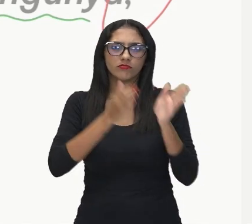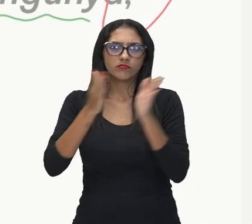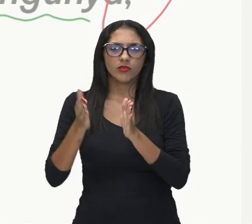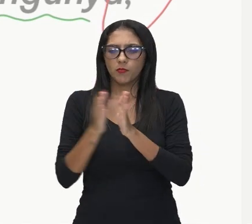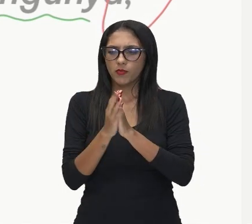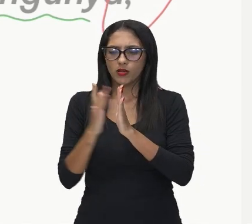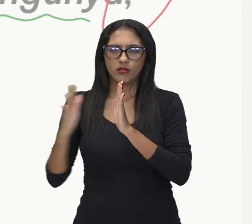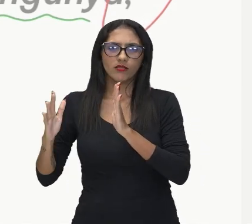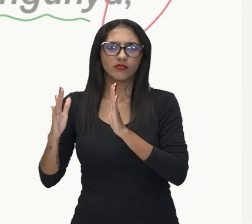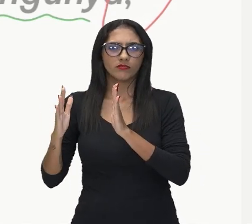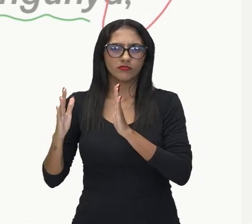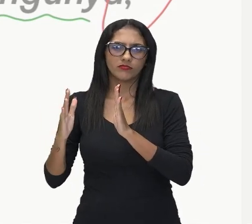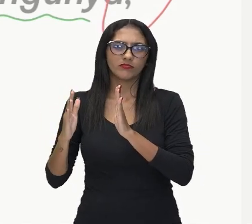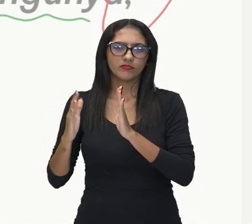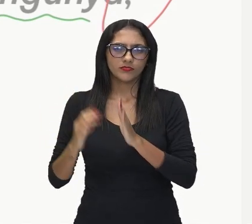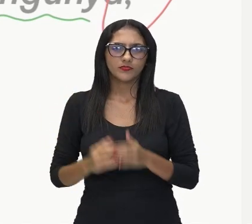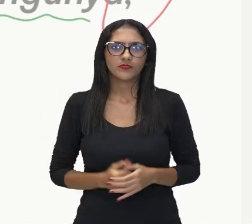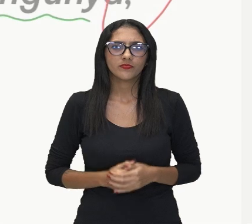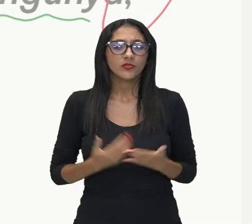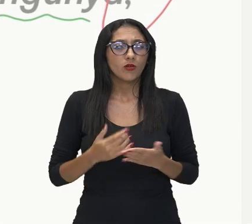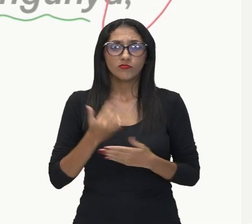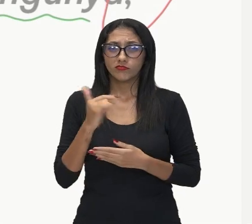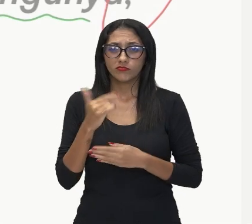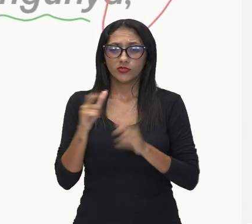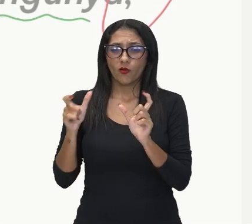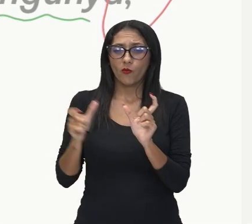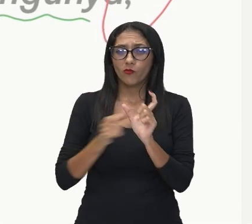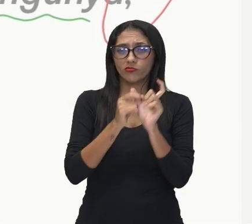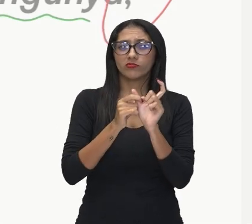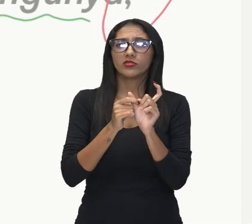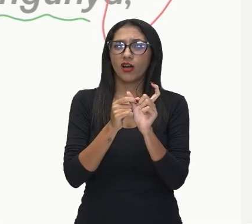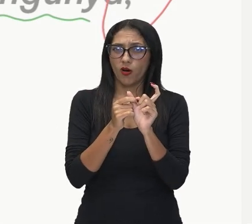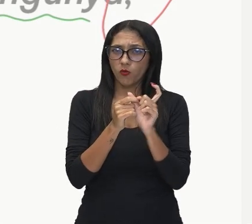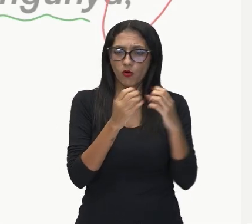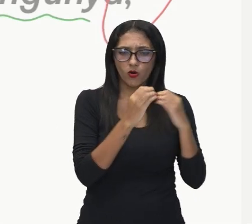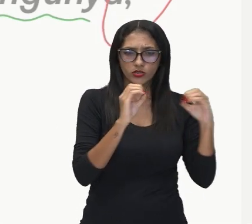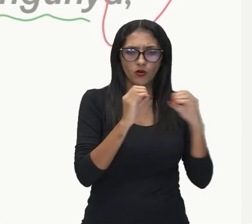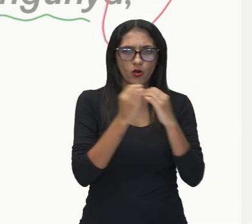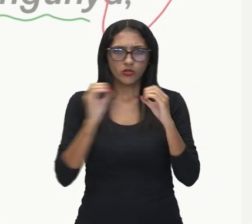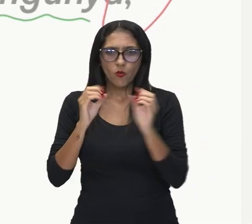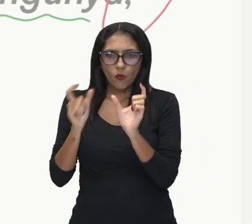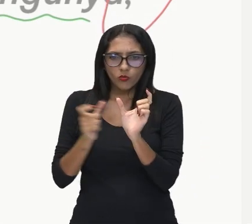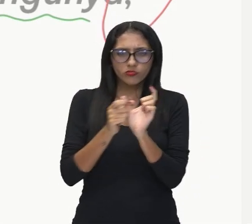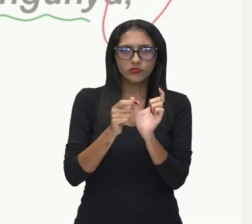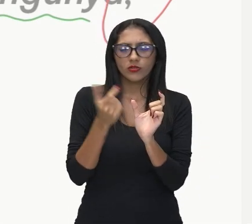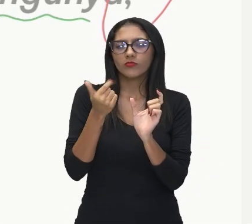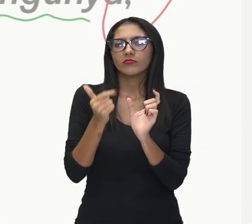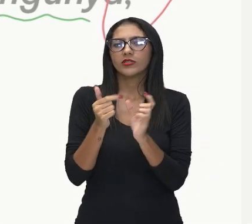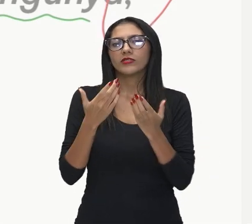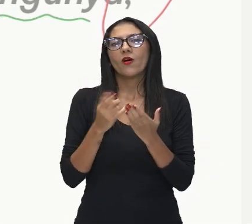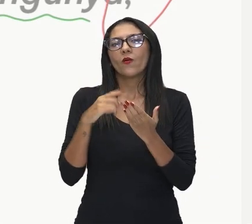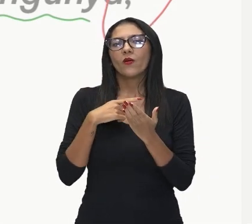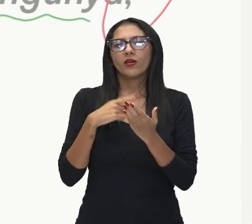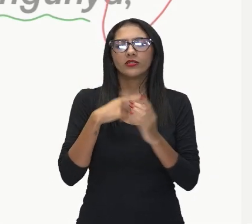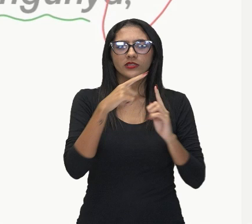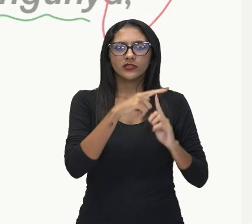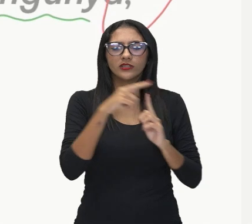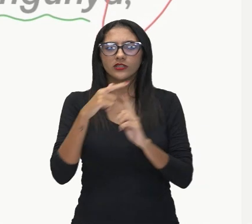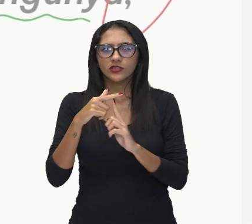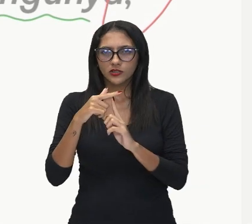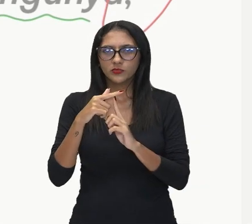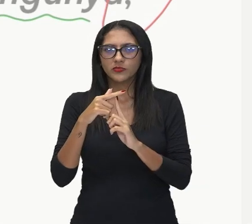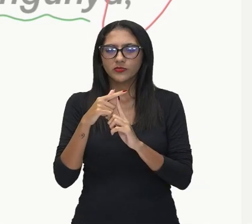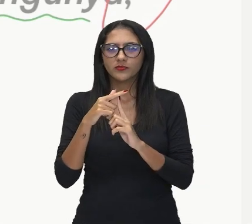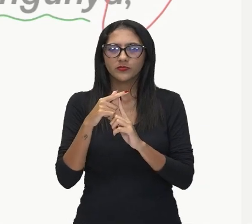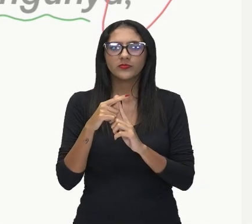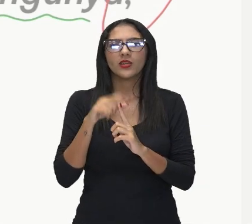oração, ok? Então, como eu não tenho conjunção conectando essas orações, eu tenho aqui uma oração, as duas vão